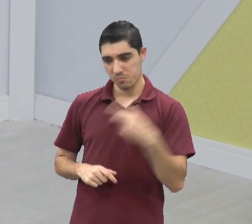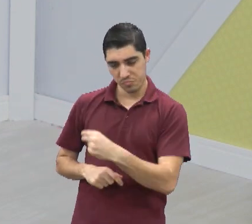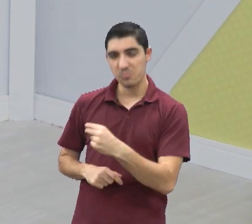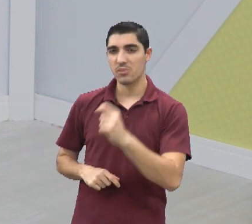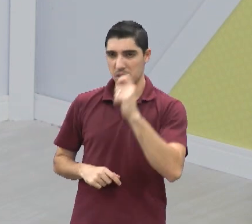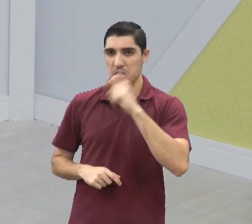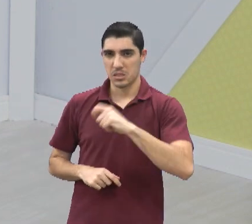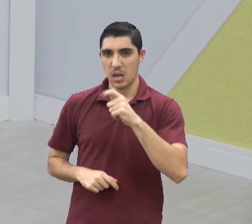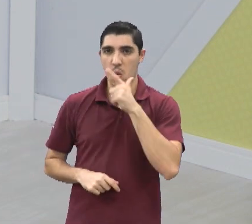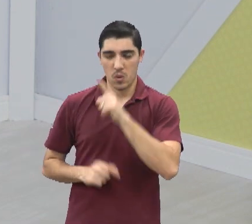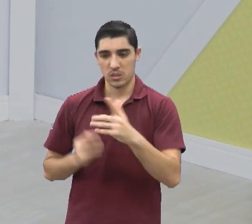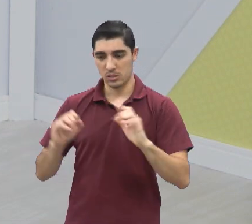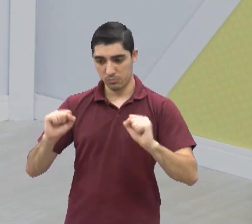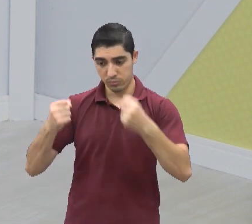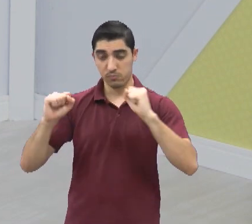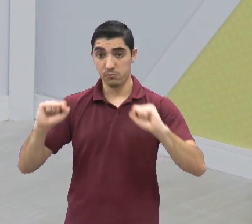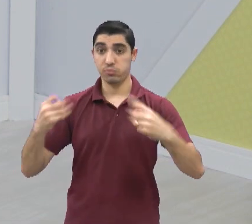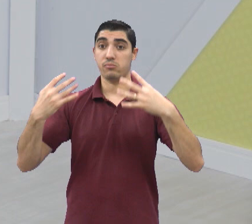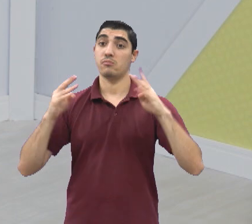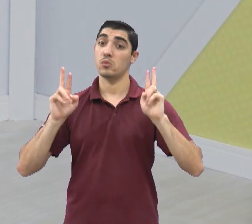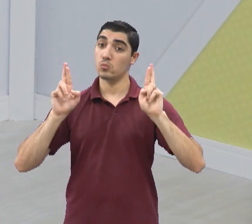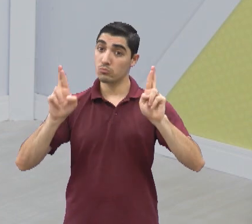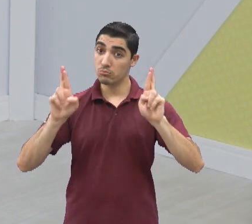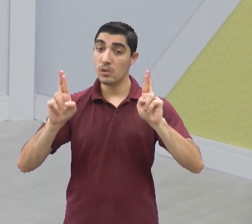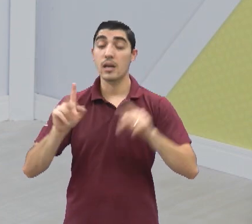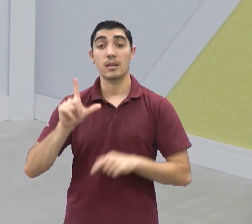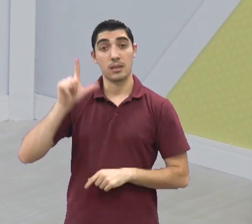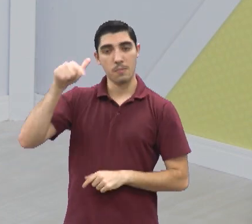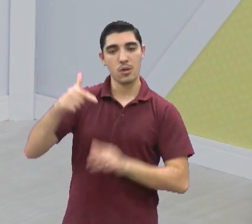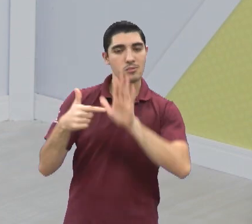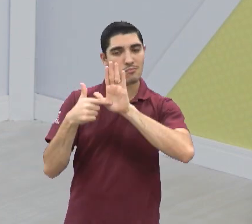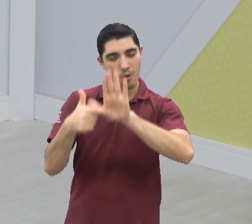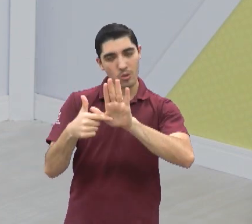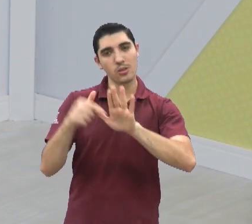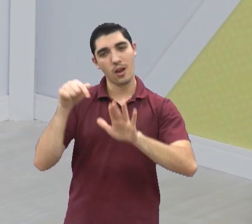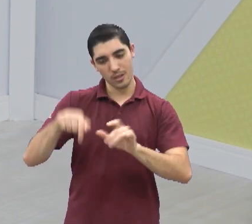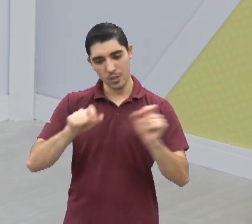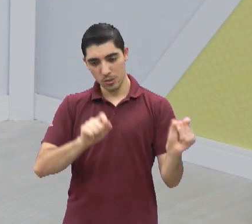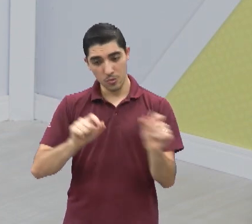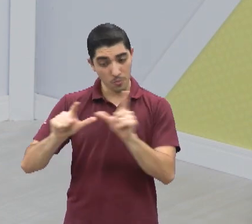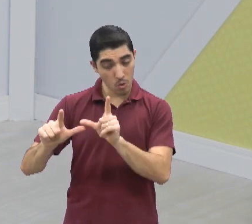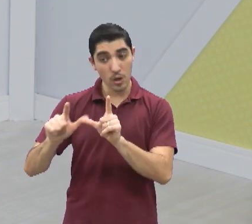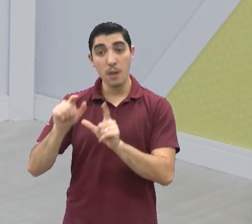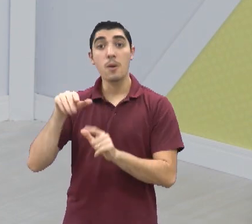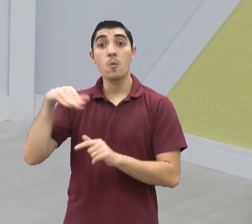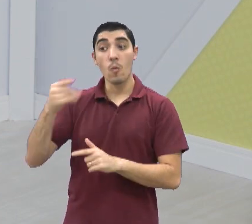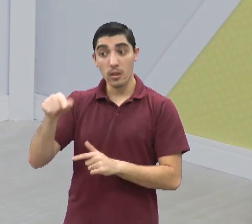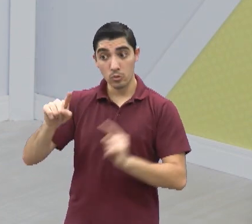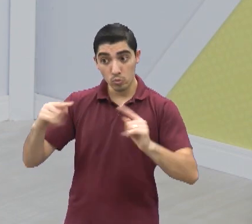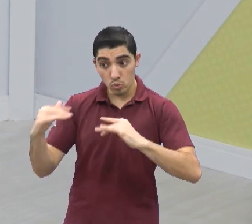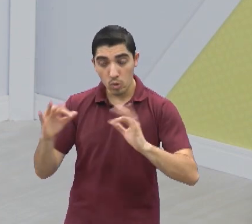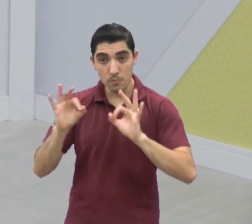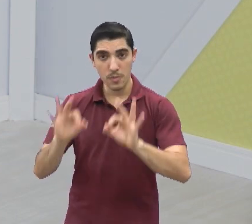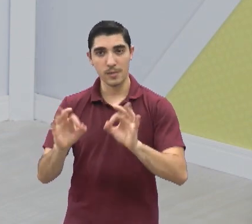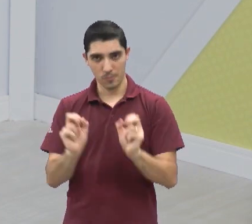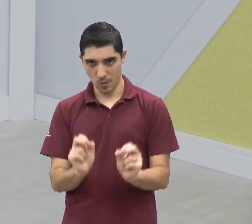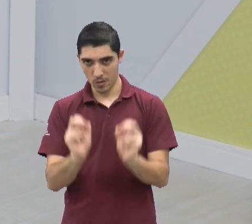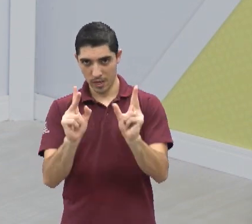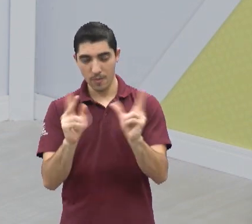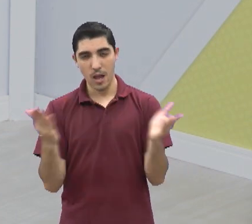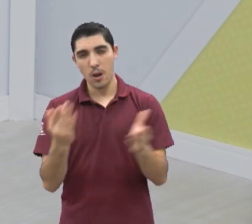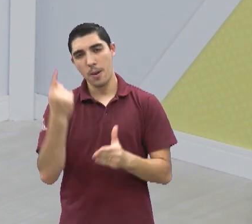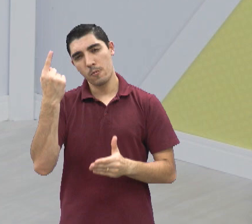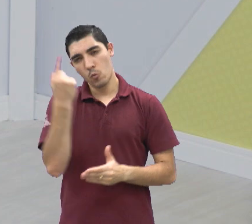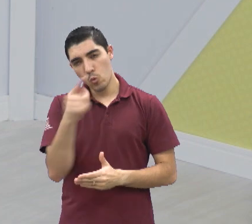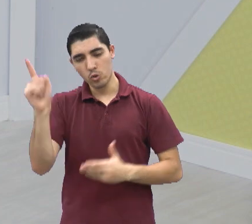para as quartas de final, e é isso que a gente espera, e claro, a gente vai trazer todos os detalhes para vocês quando as partidas acontecerem, tá certo? A gente vai para o